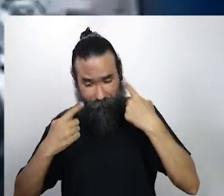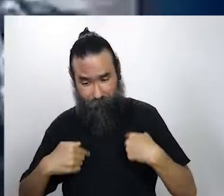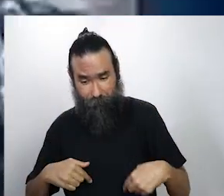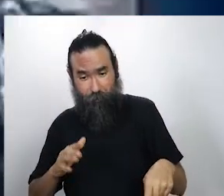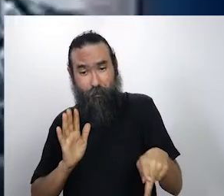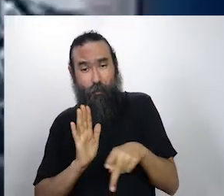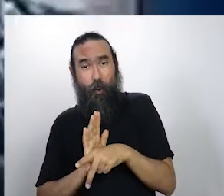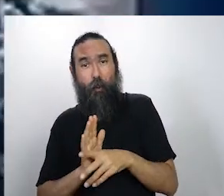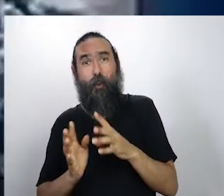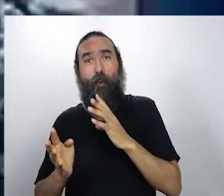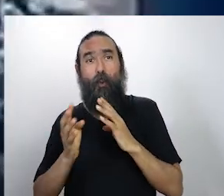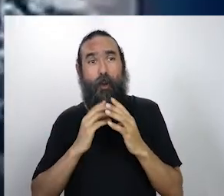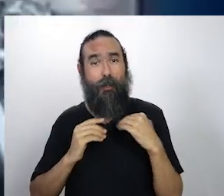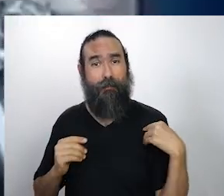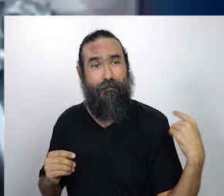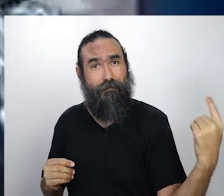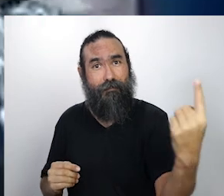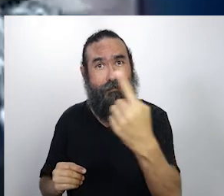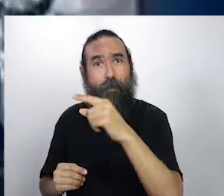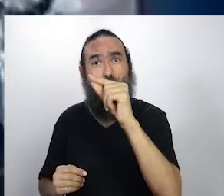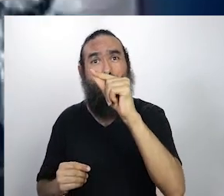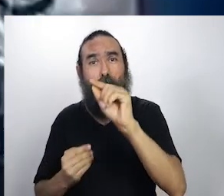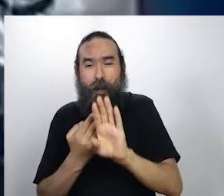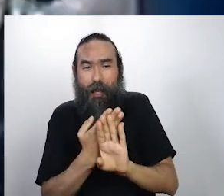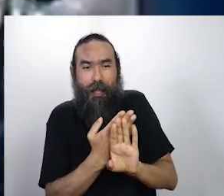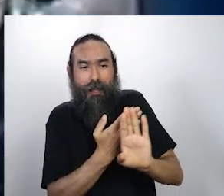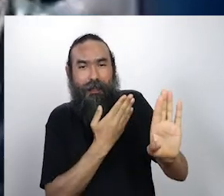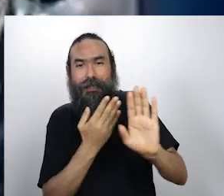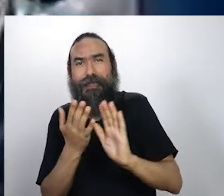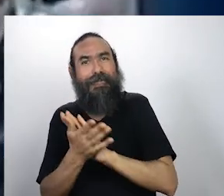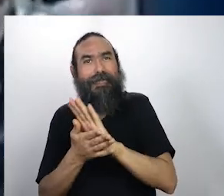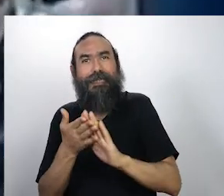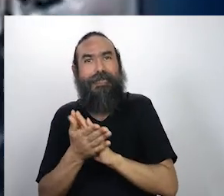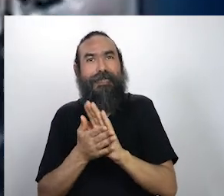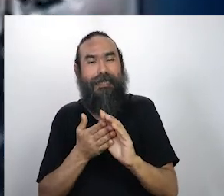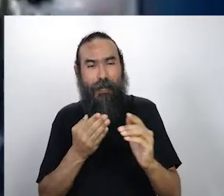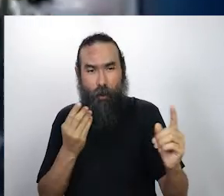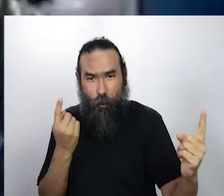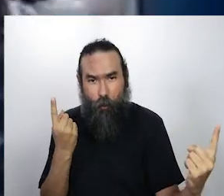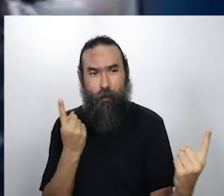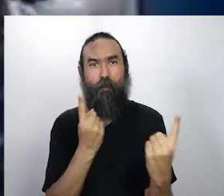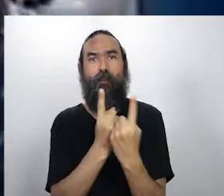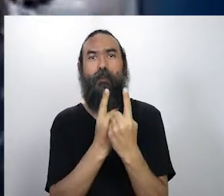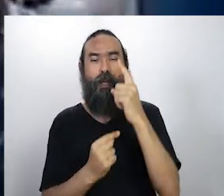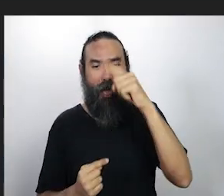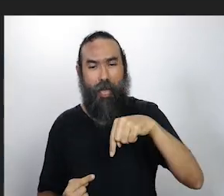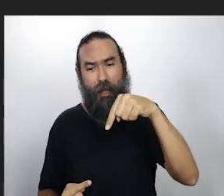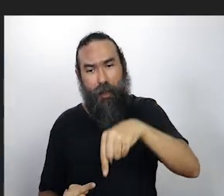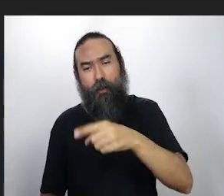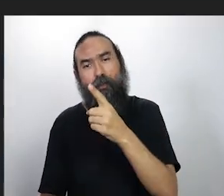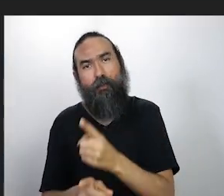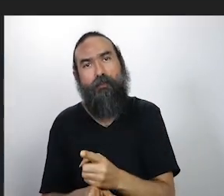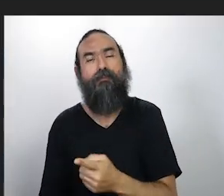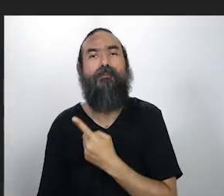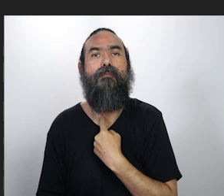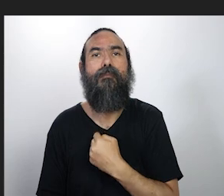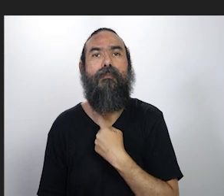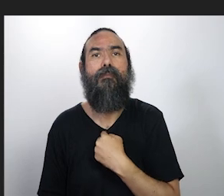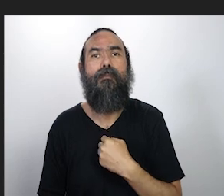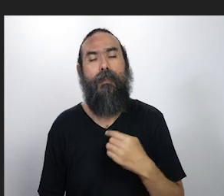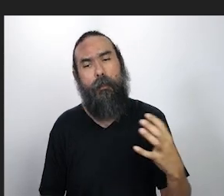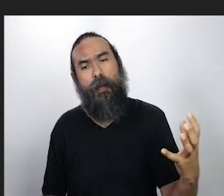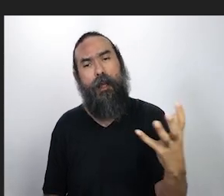do encontro. E é maravilhoso que a gente possa perceber a quantidade de